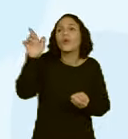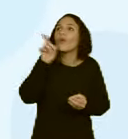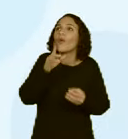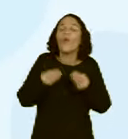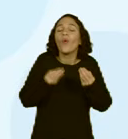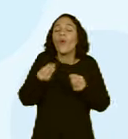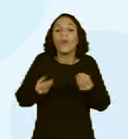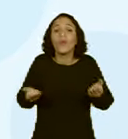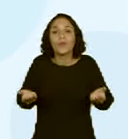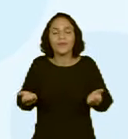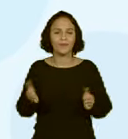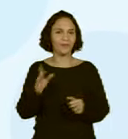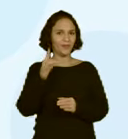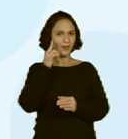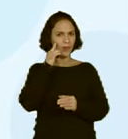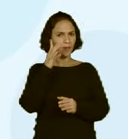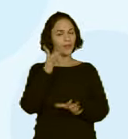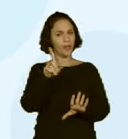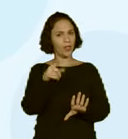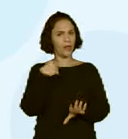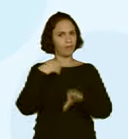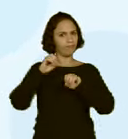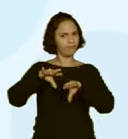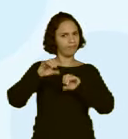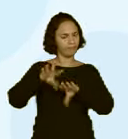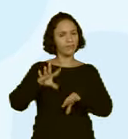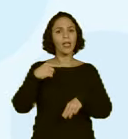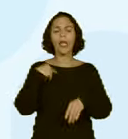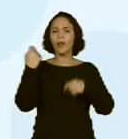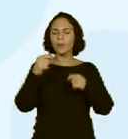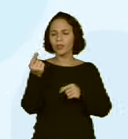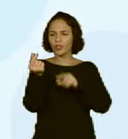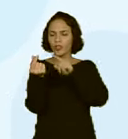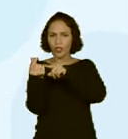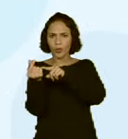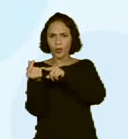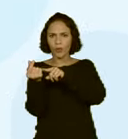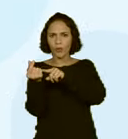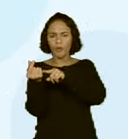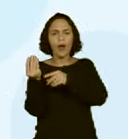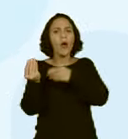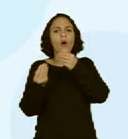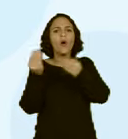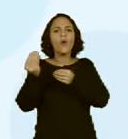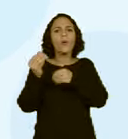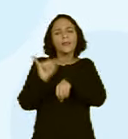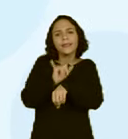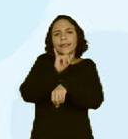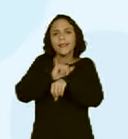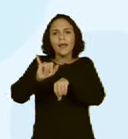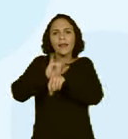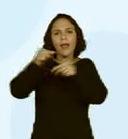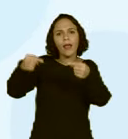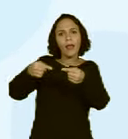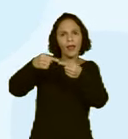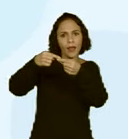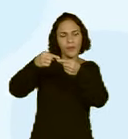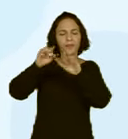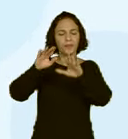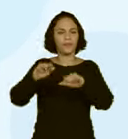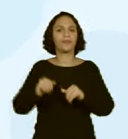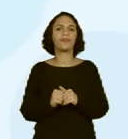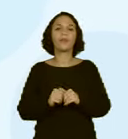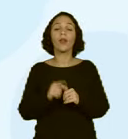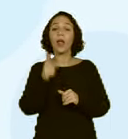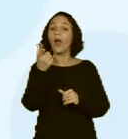Então, como é que você faz? Eu preciso de tanto, mas como que você define uma estratégia? Então, vamos supor que você